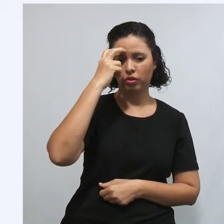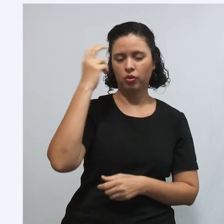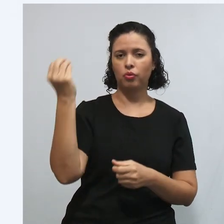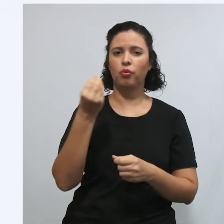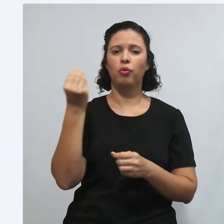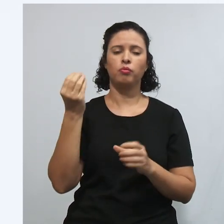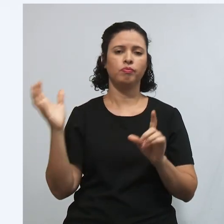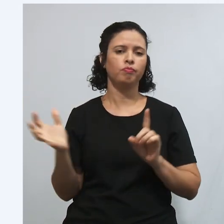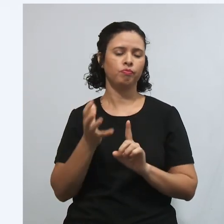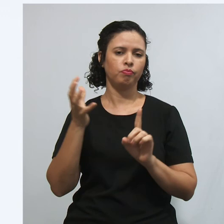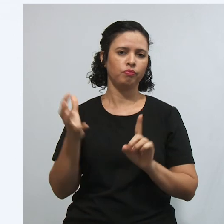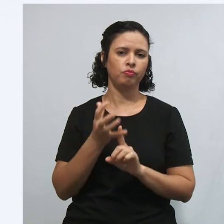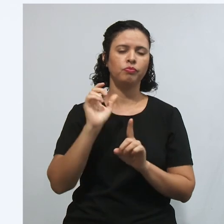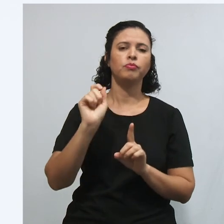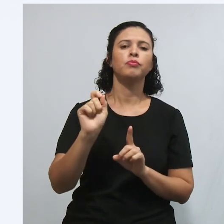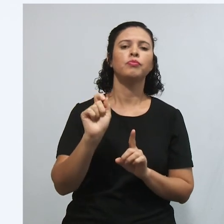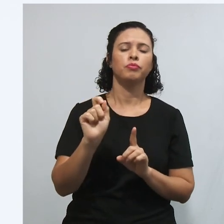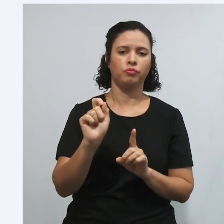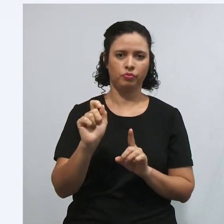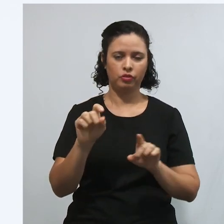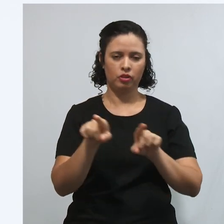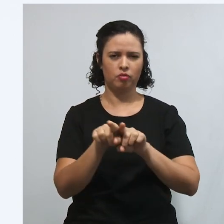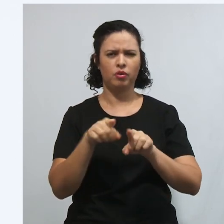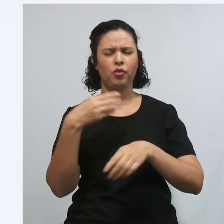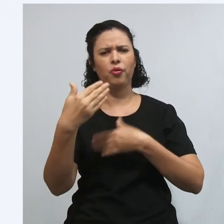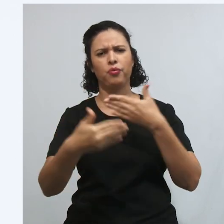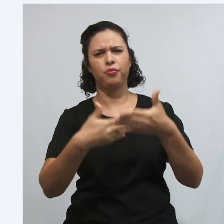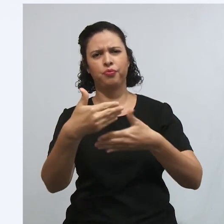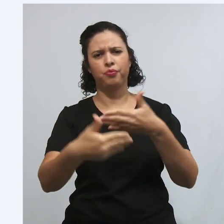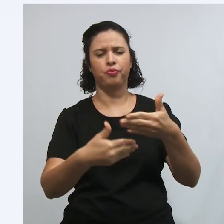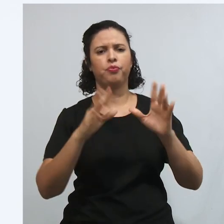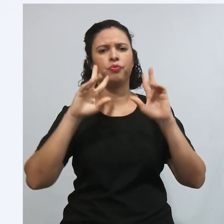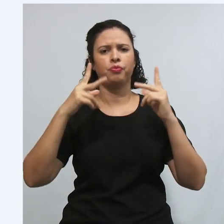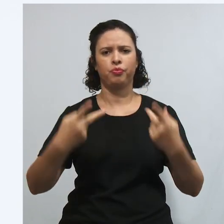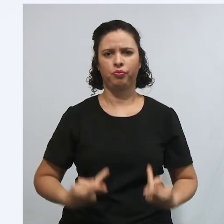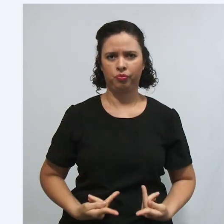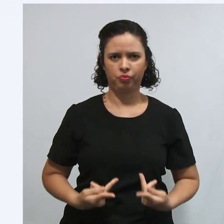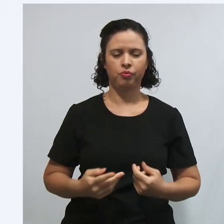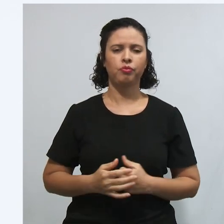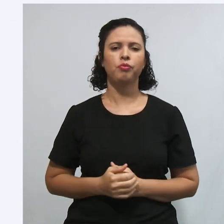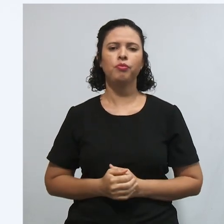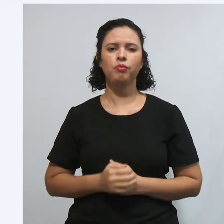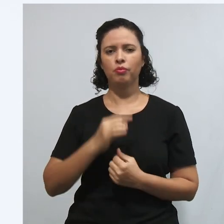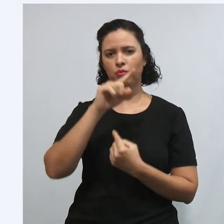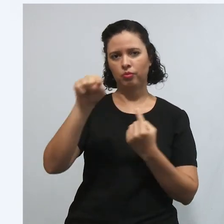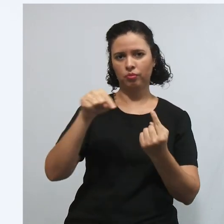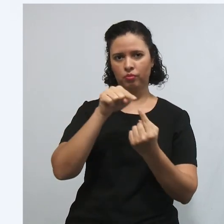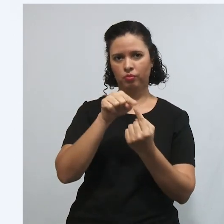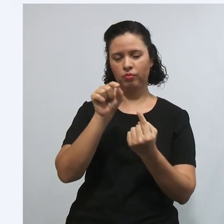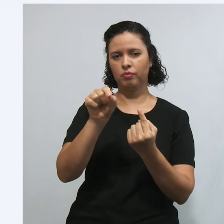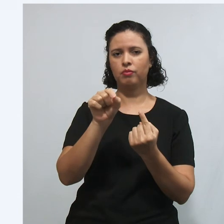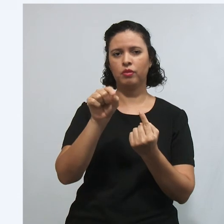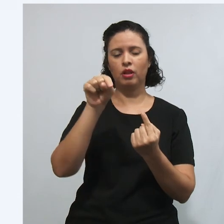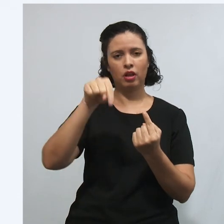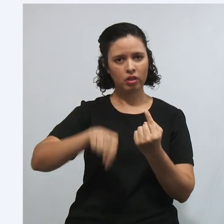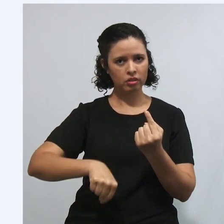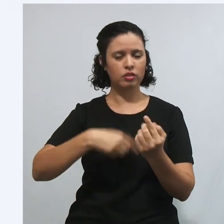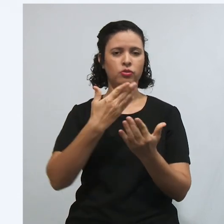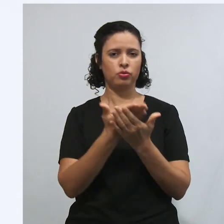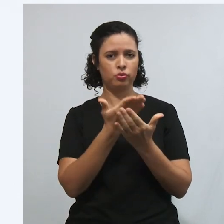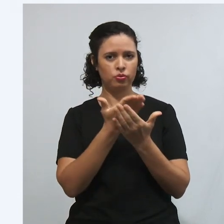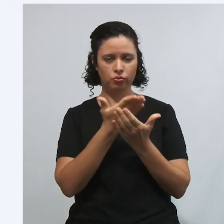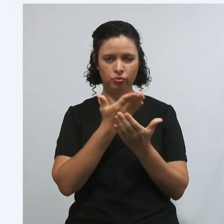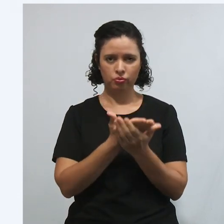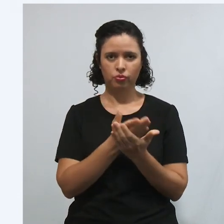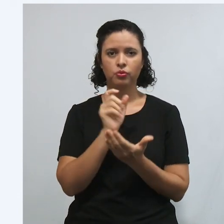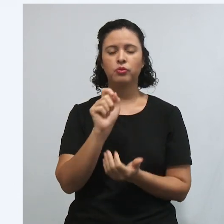essa teoria ela entende o desenvolvimento humano. O objetivo desta aula,